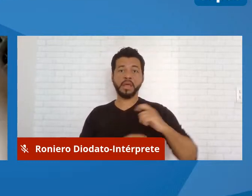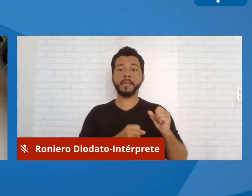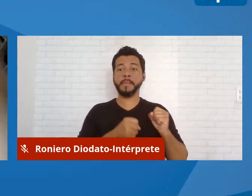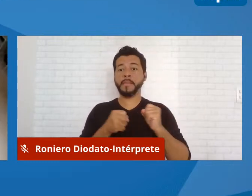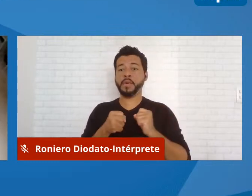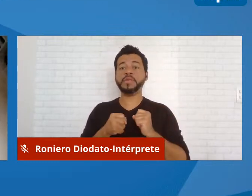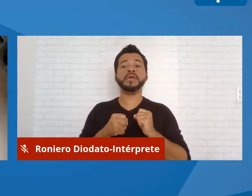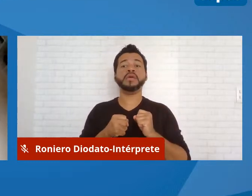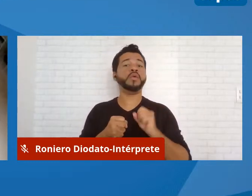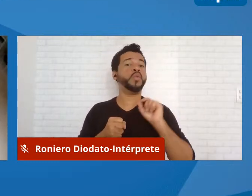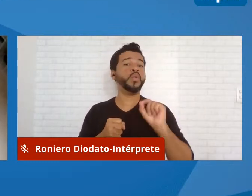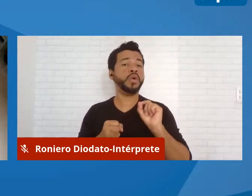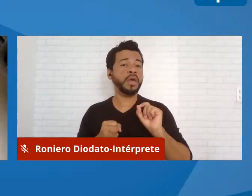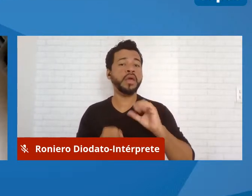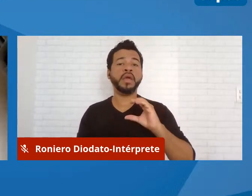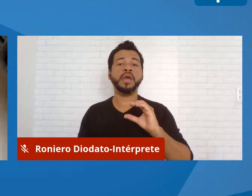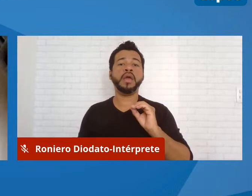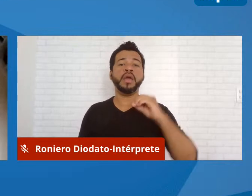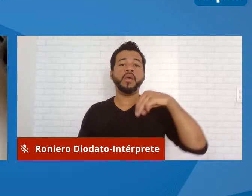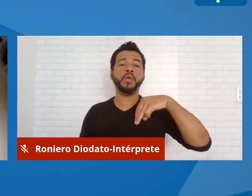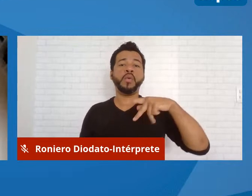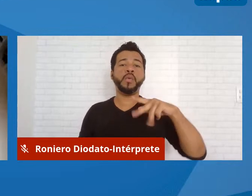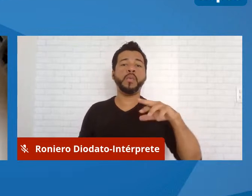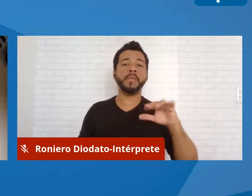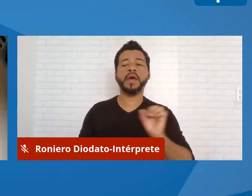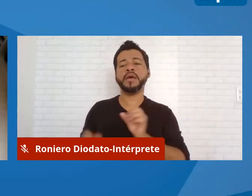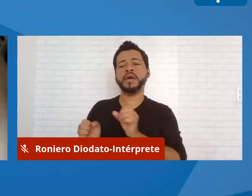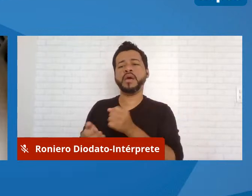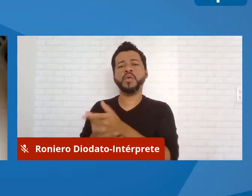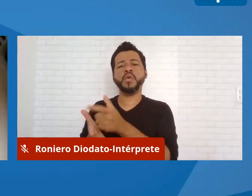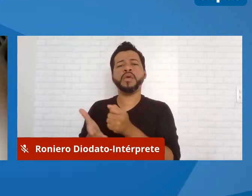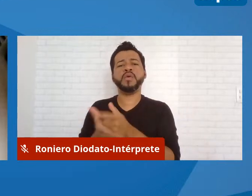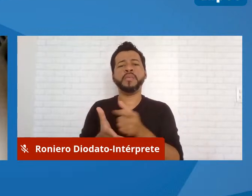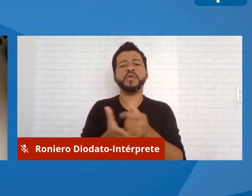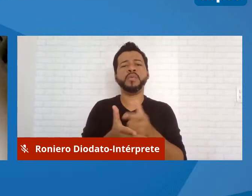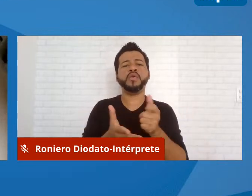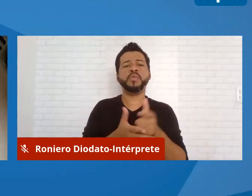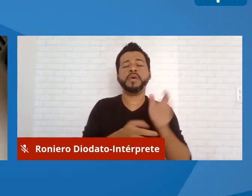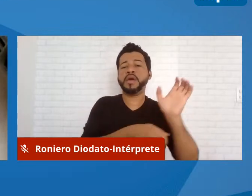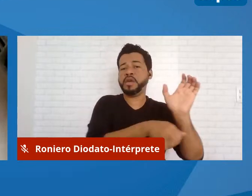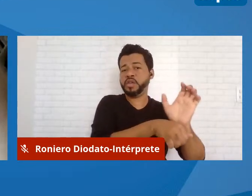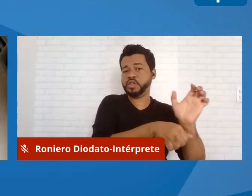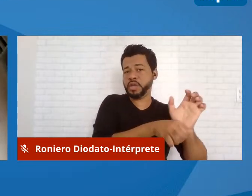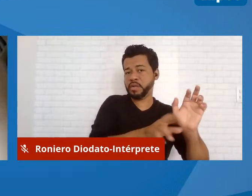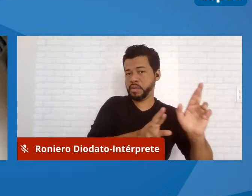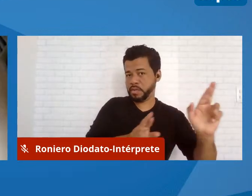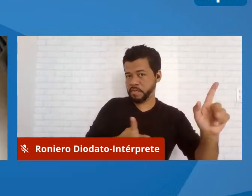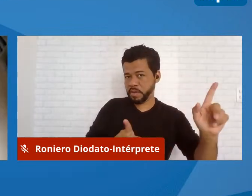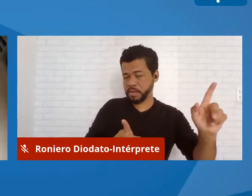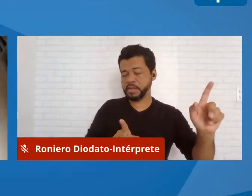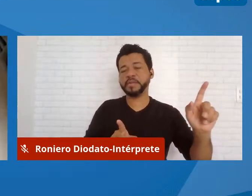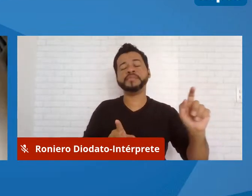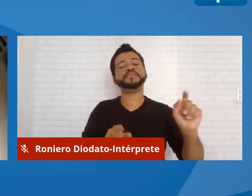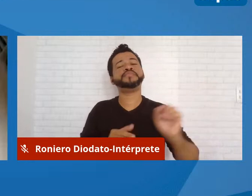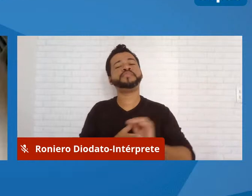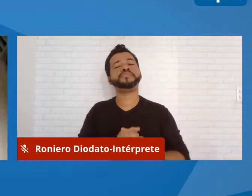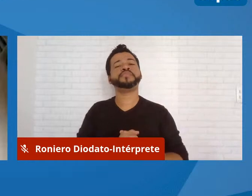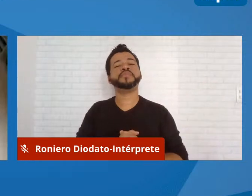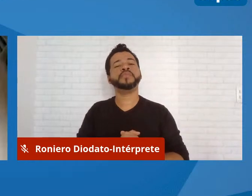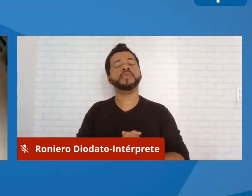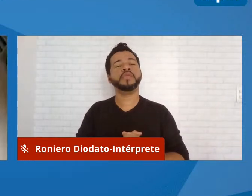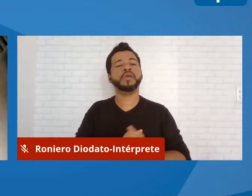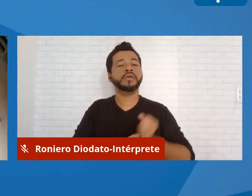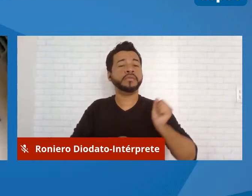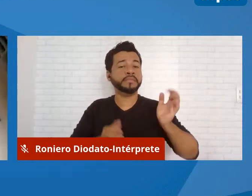Ao contrário do quê? Não do Estado. O neoliberalismo fala que a polarização fundamental do nosso tempo é entre estatal e